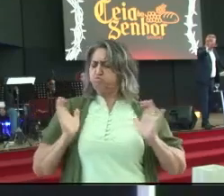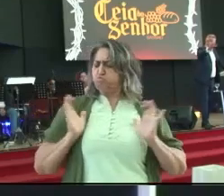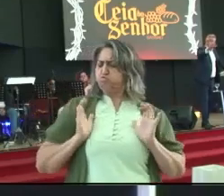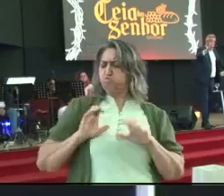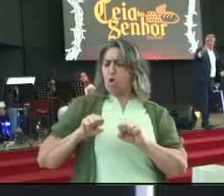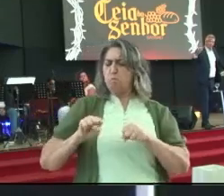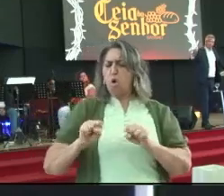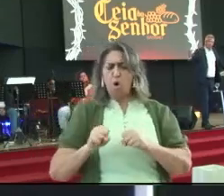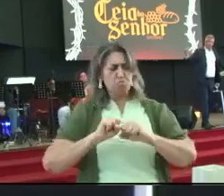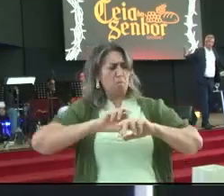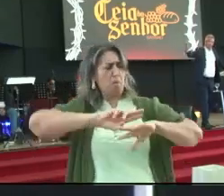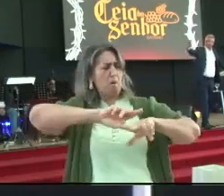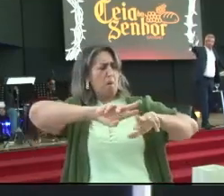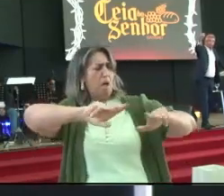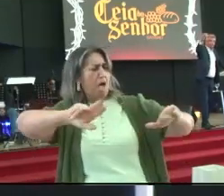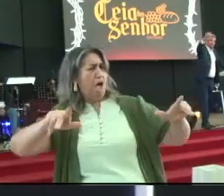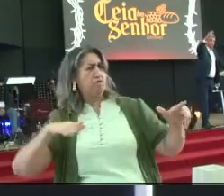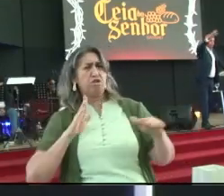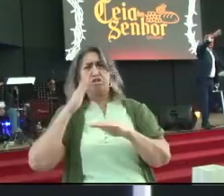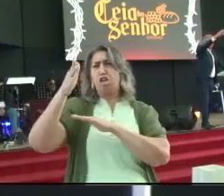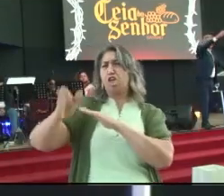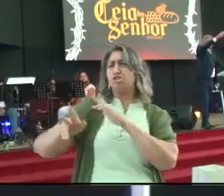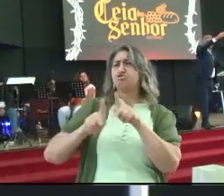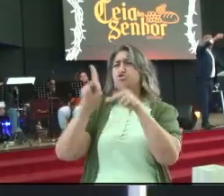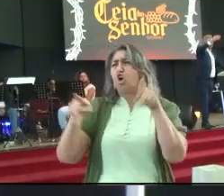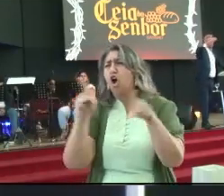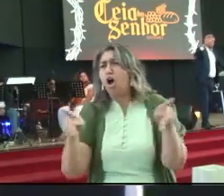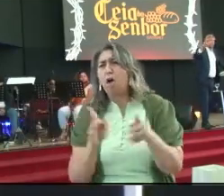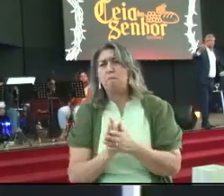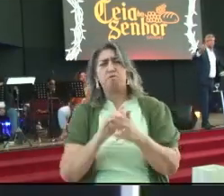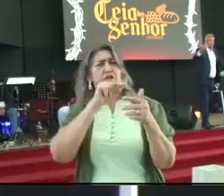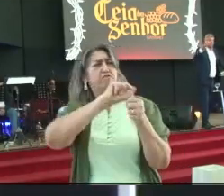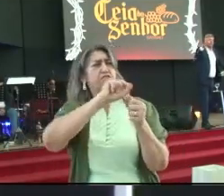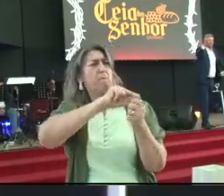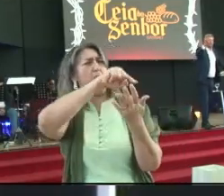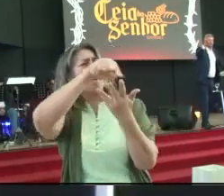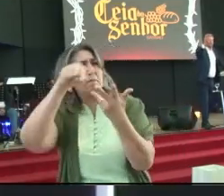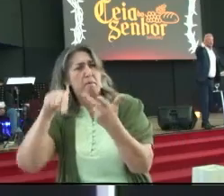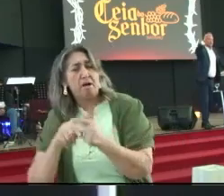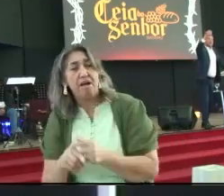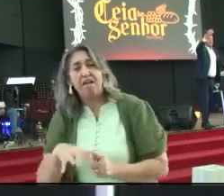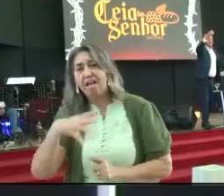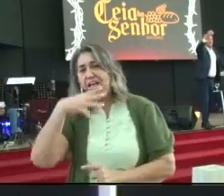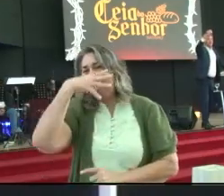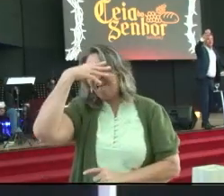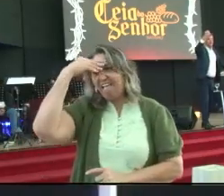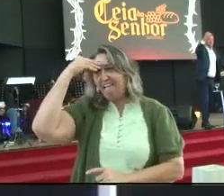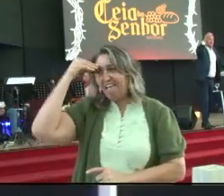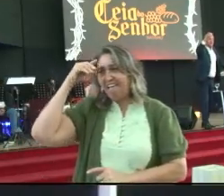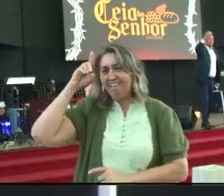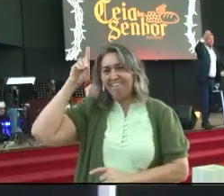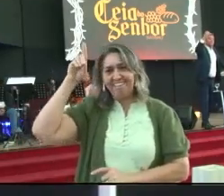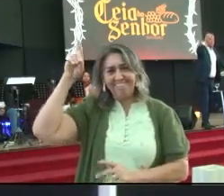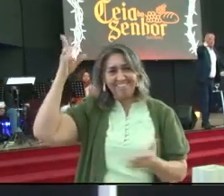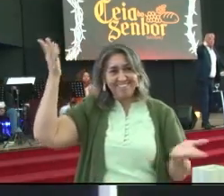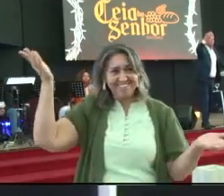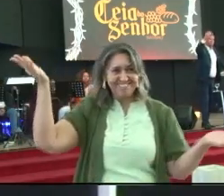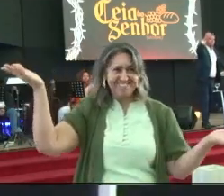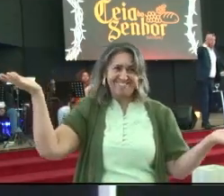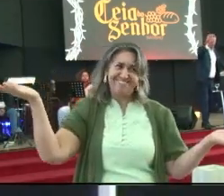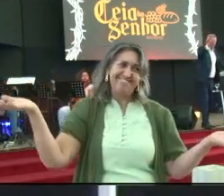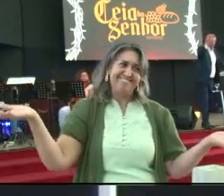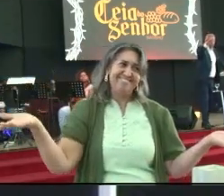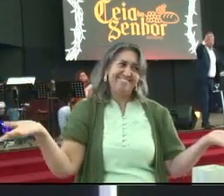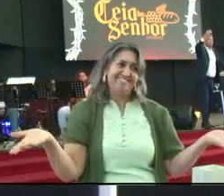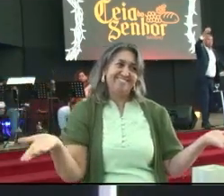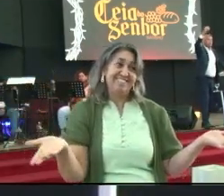a moto não sei o quê, então eu tenho que ir no shopping, eu tenho que fazer isso, eu tenho que fazer aquilo. Irmão, quem não é